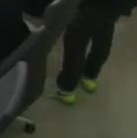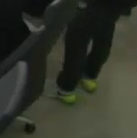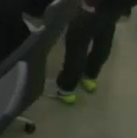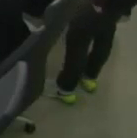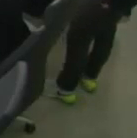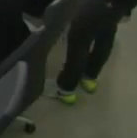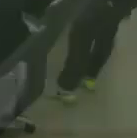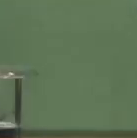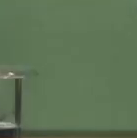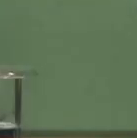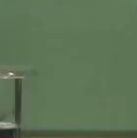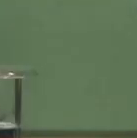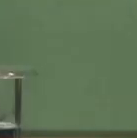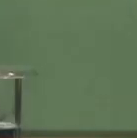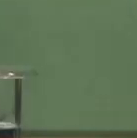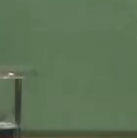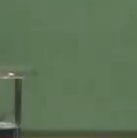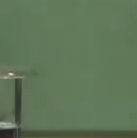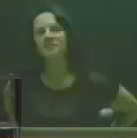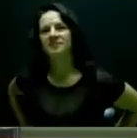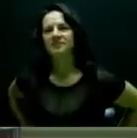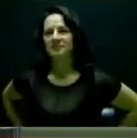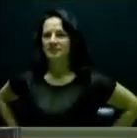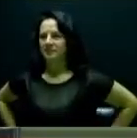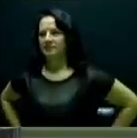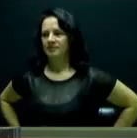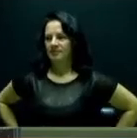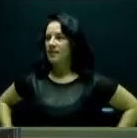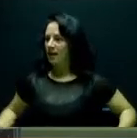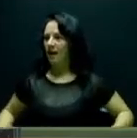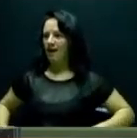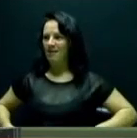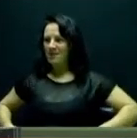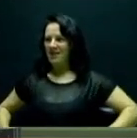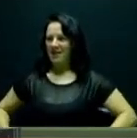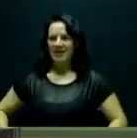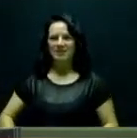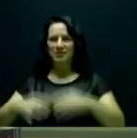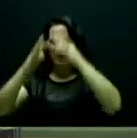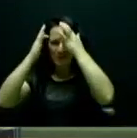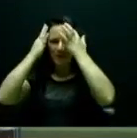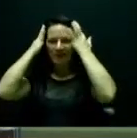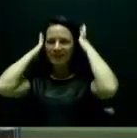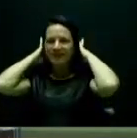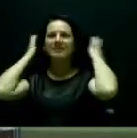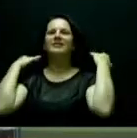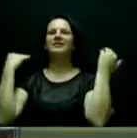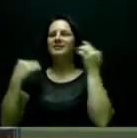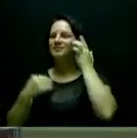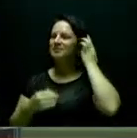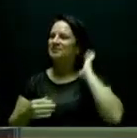Esgotado o horário regimental destinado ao expediente dos senhores vereadores,